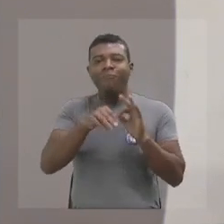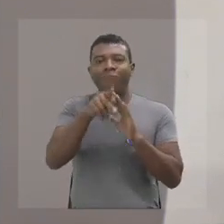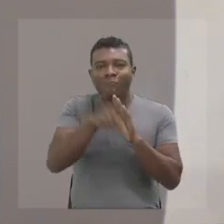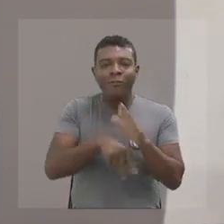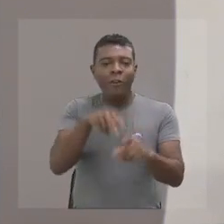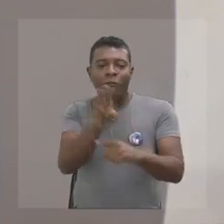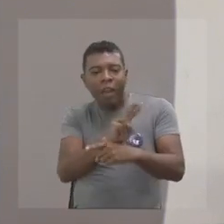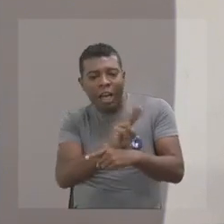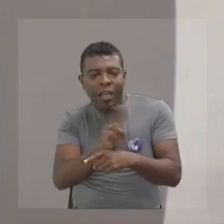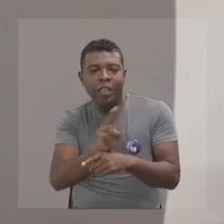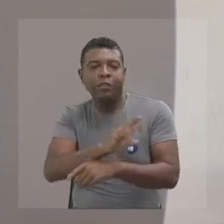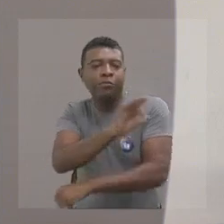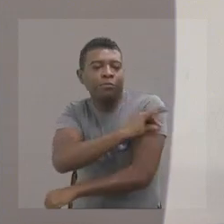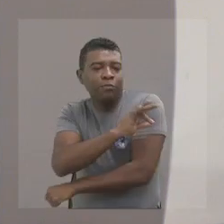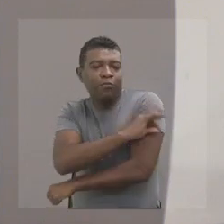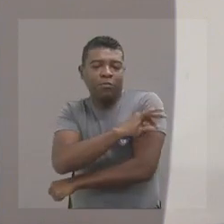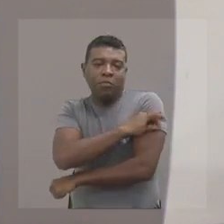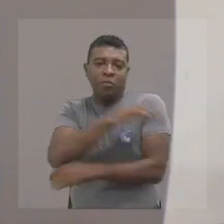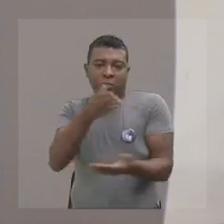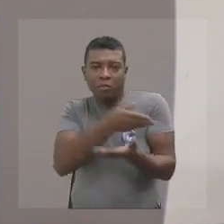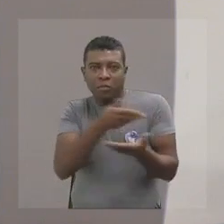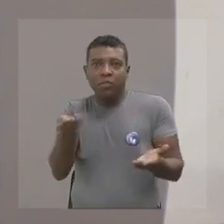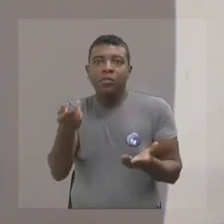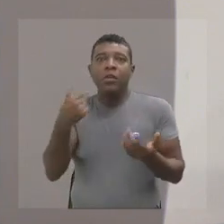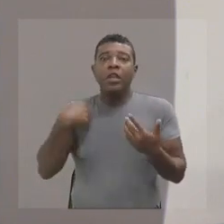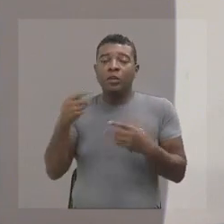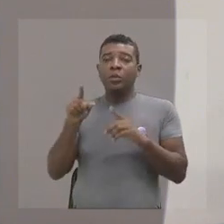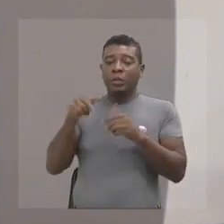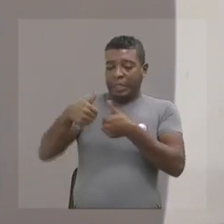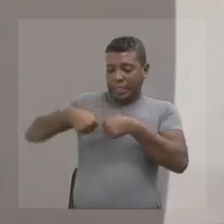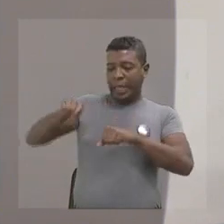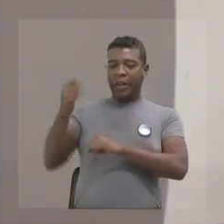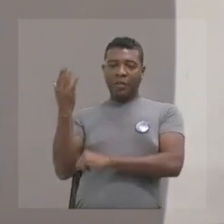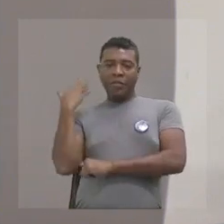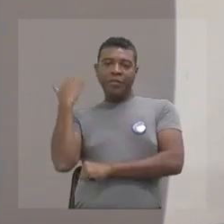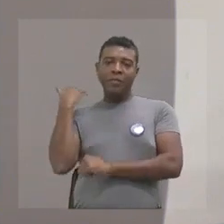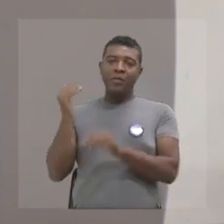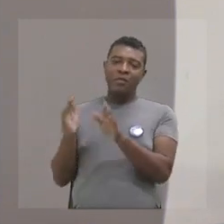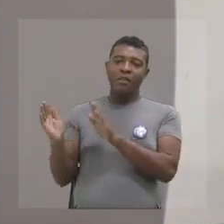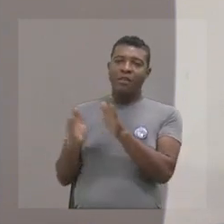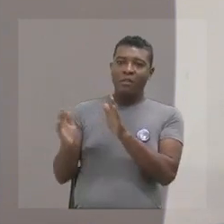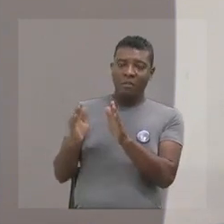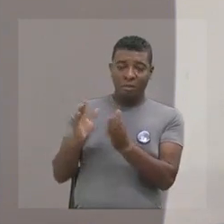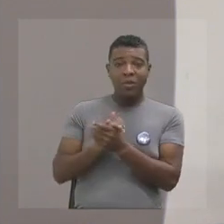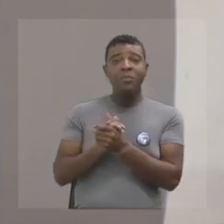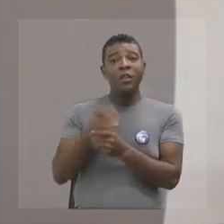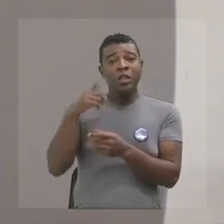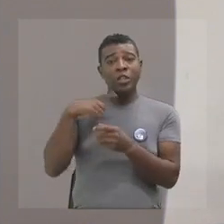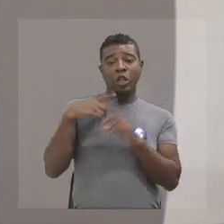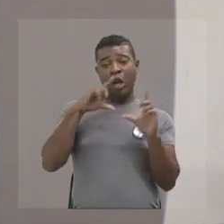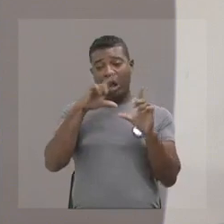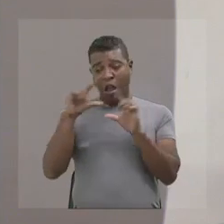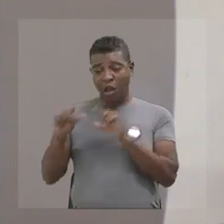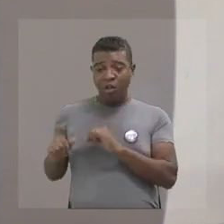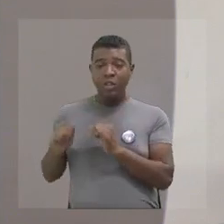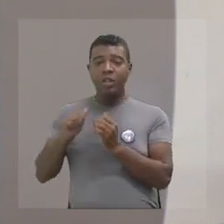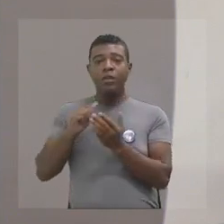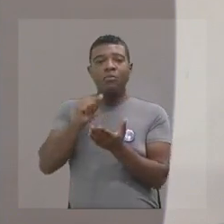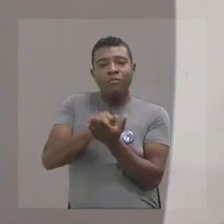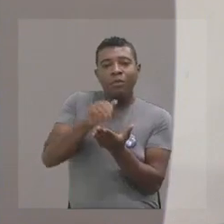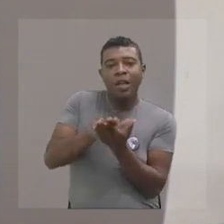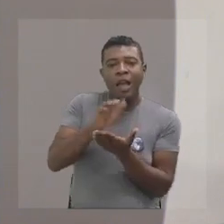Marcelo meus pretendente de fiscalização à época como a redução expressiva das autuações porque